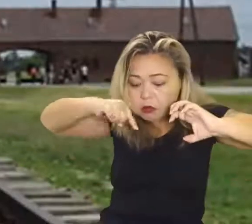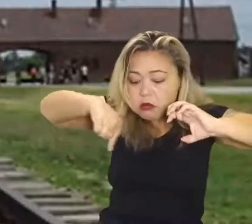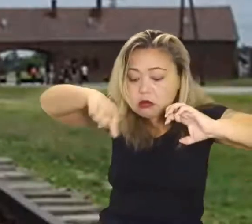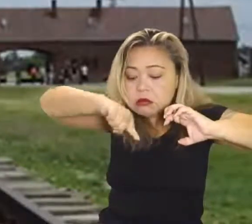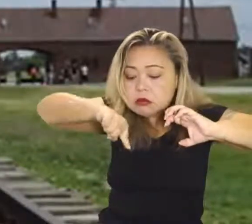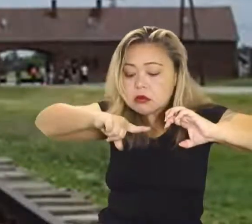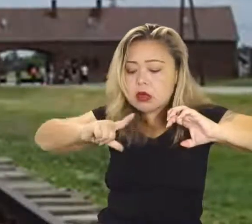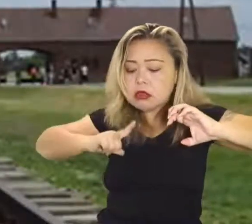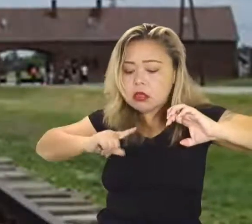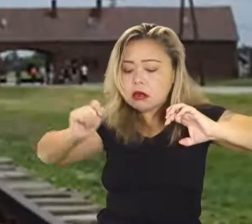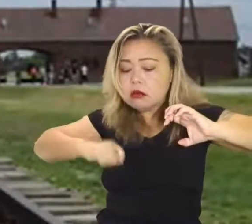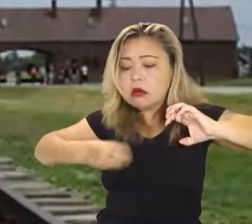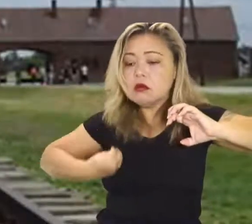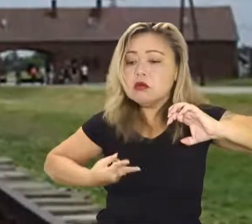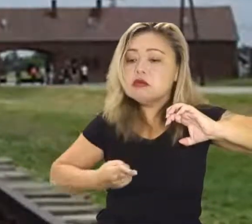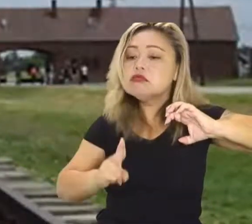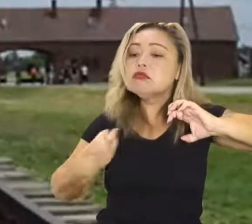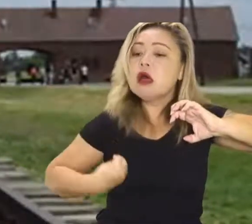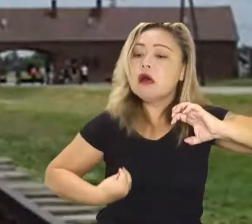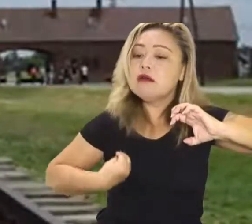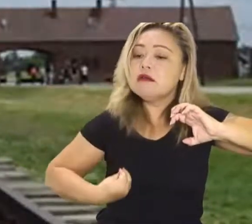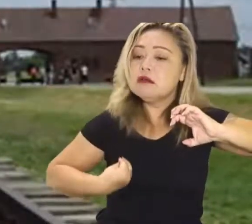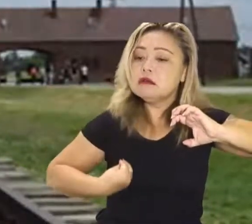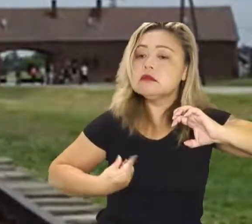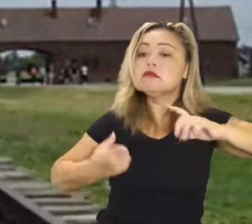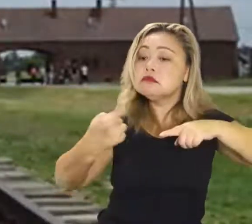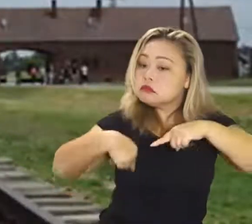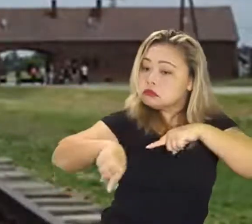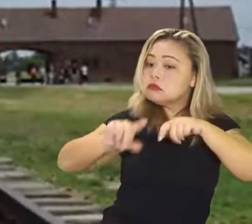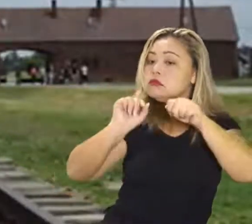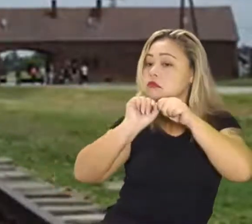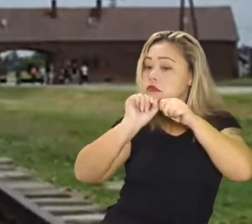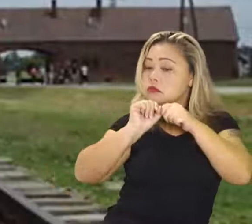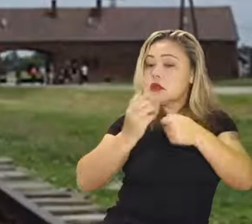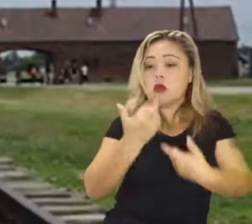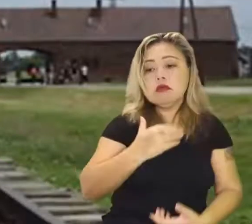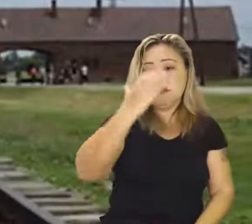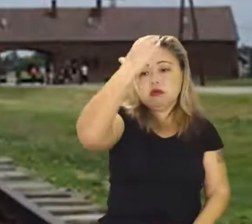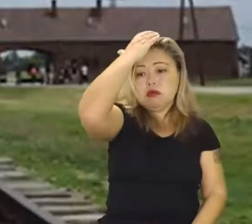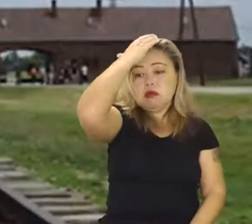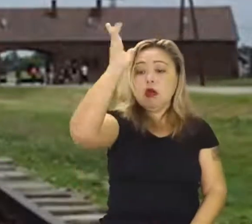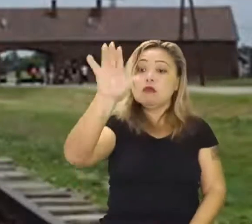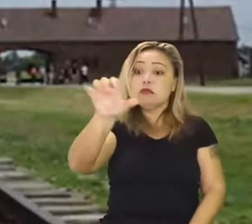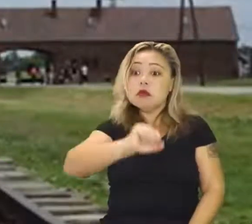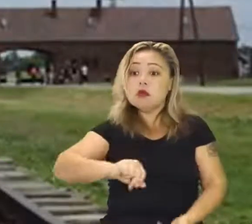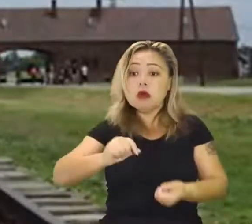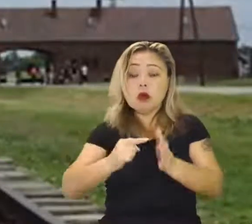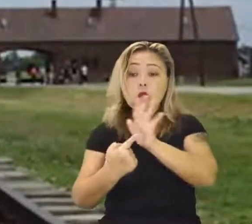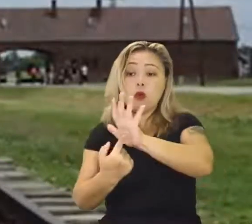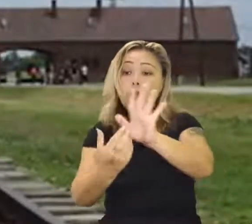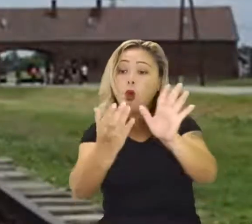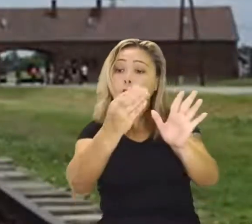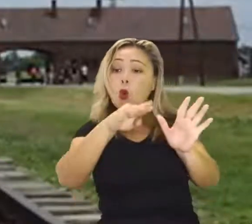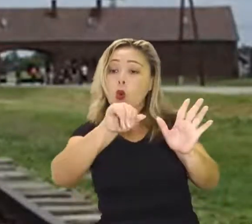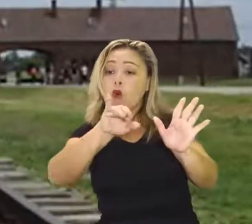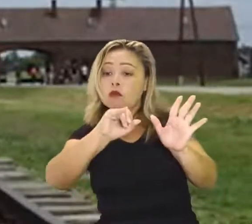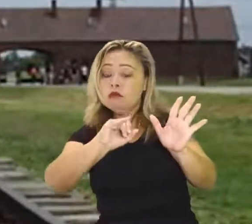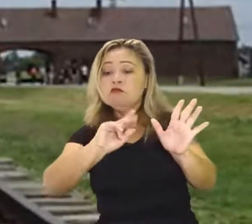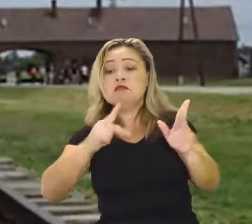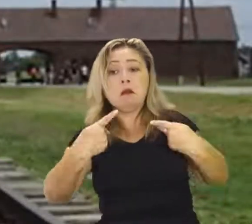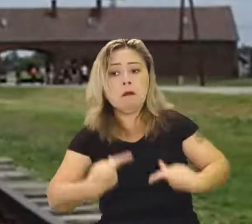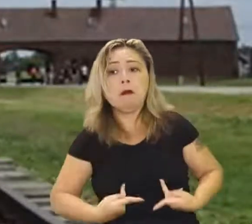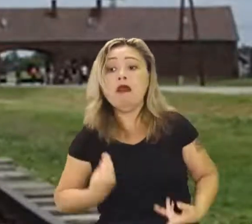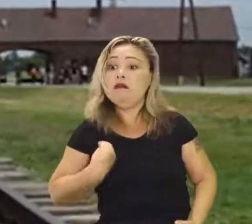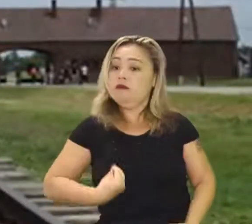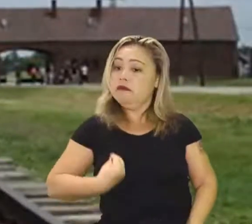tempo ela ficava viva. Os judeus foram utilizados como cobaias humanas,